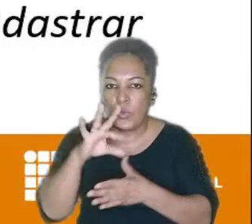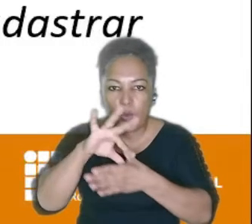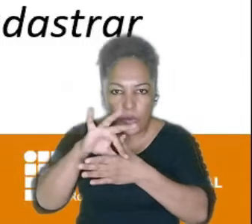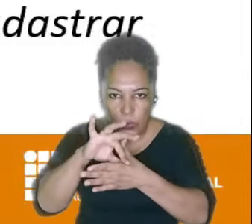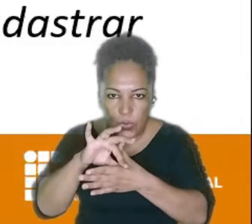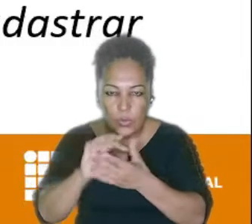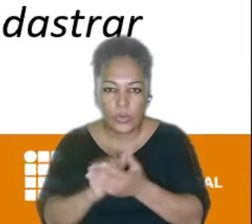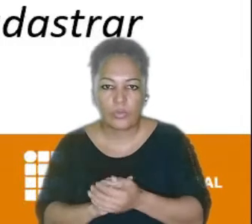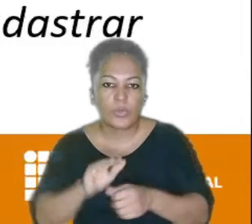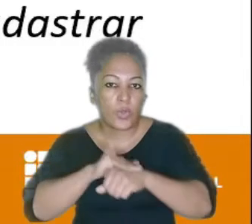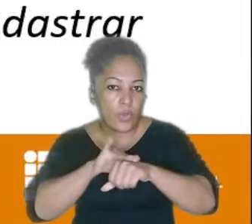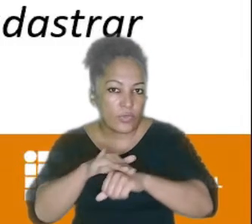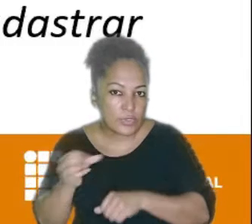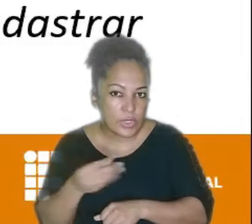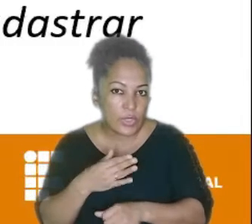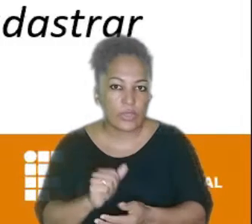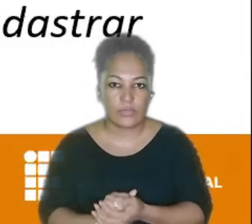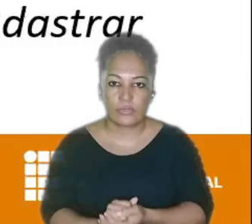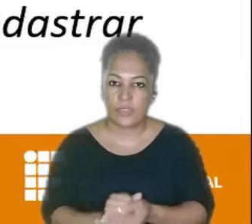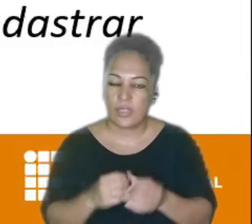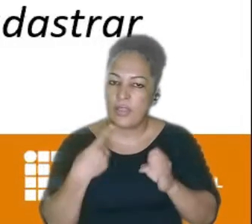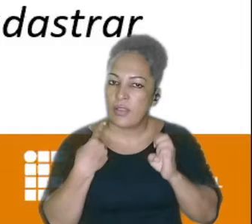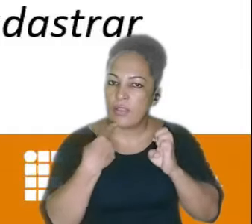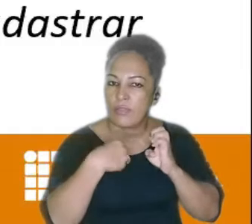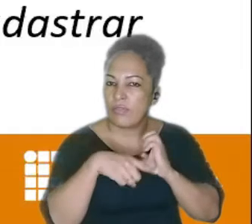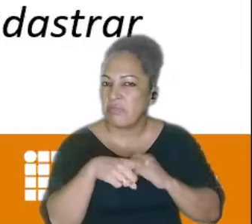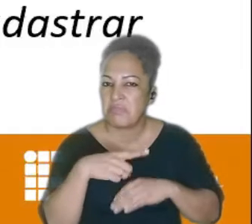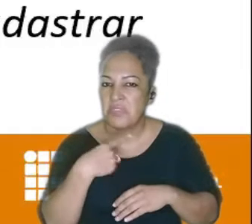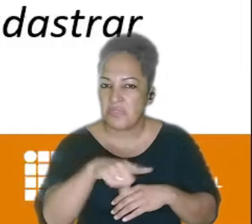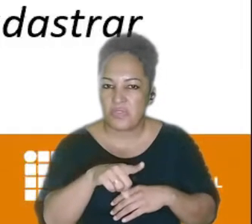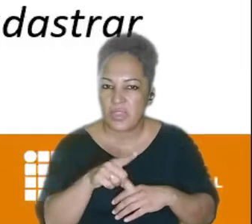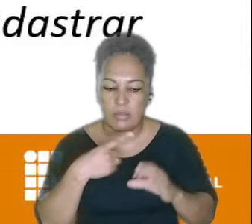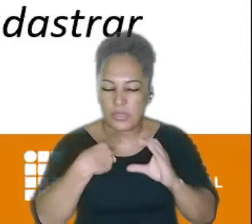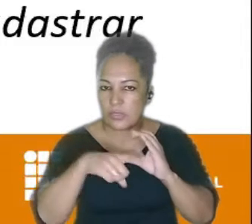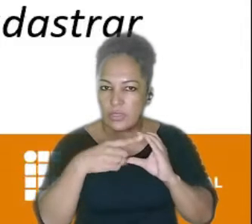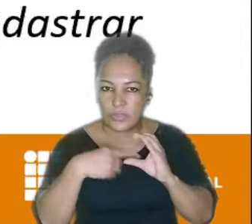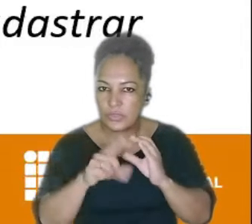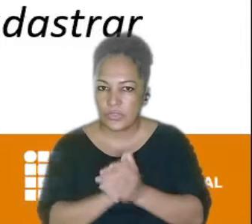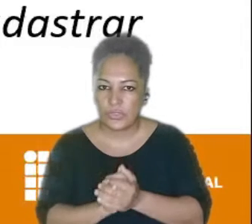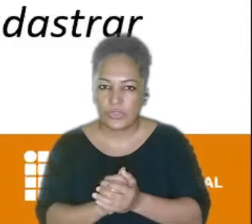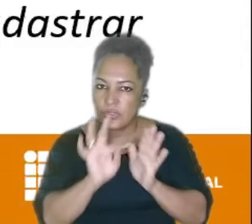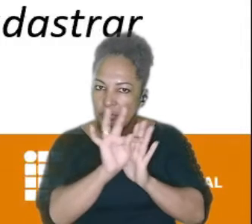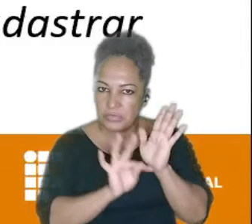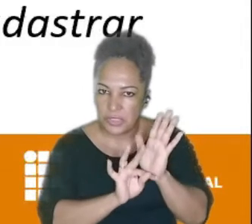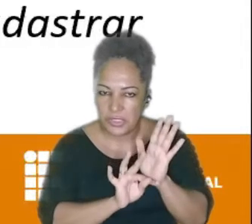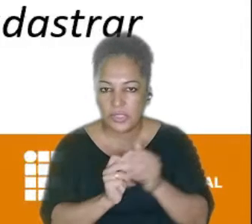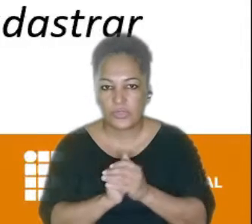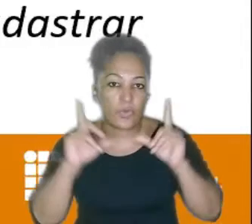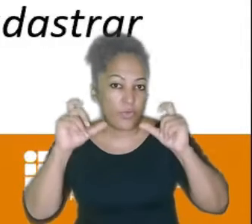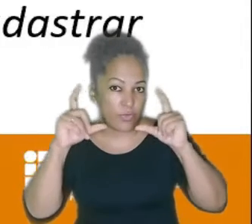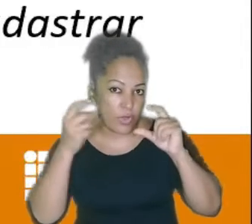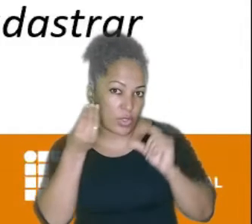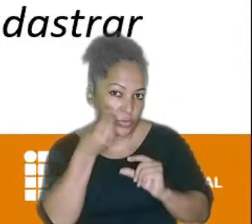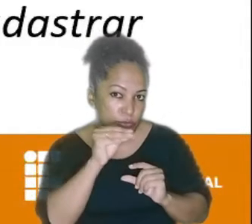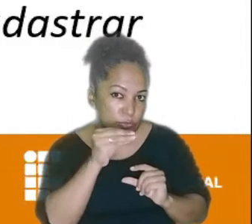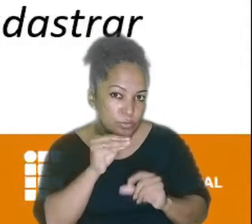Criar um grupo, criar uma nova conversa, enviar uma mensagem de texto,